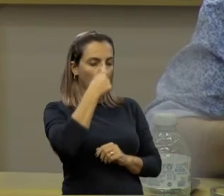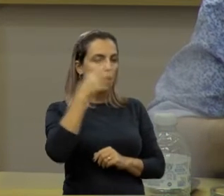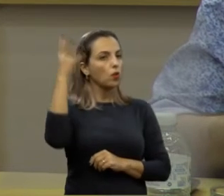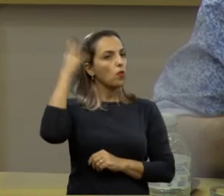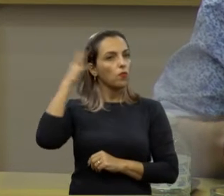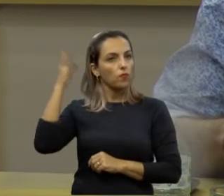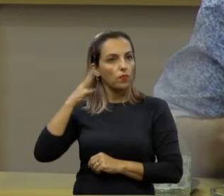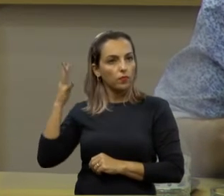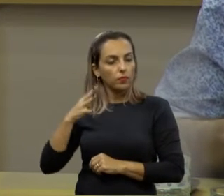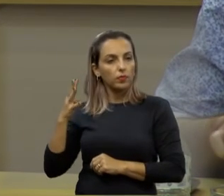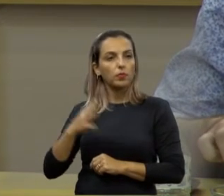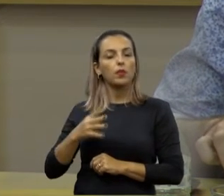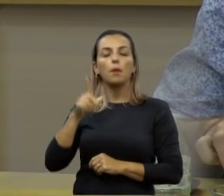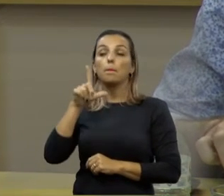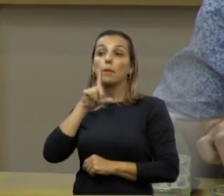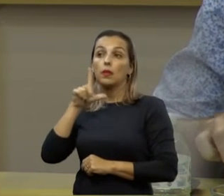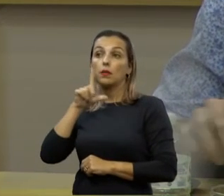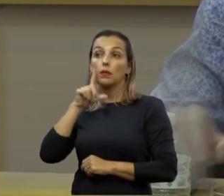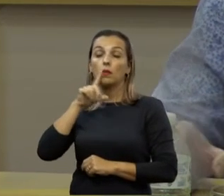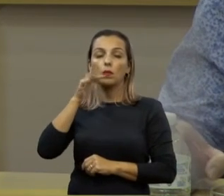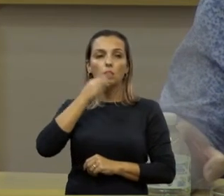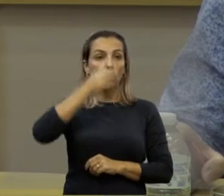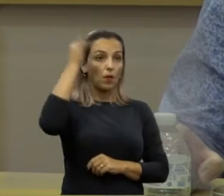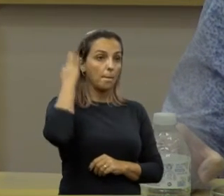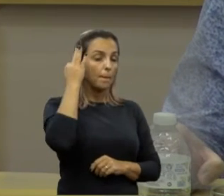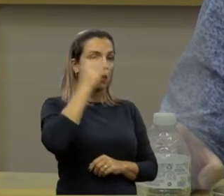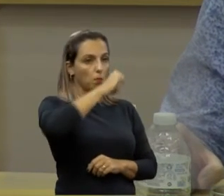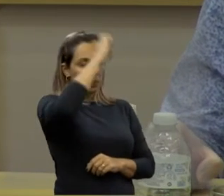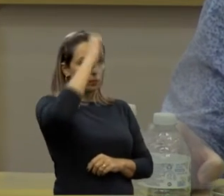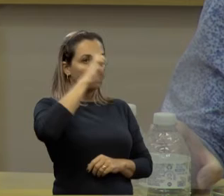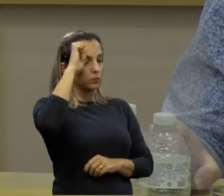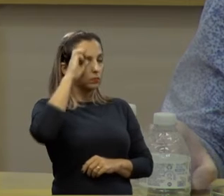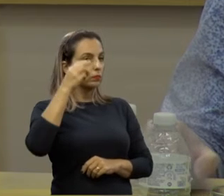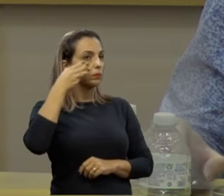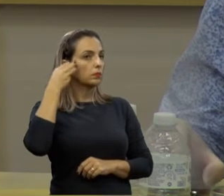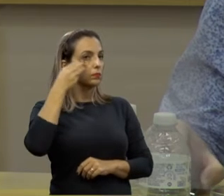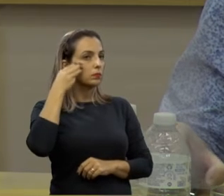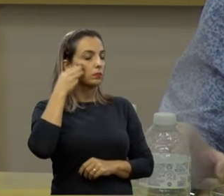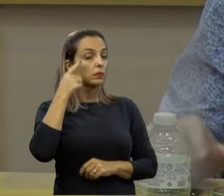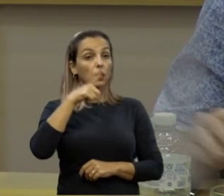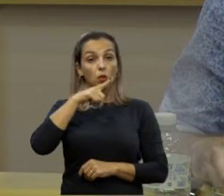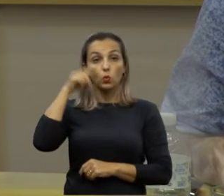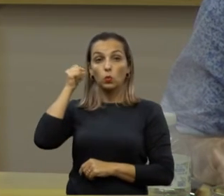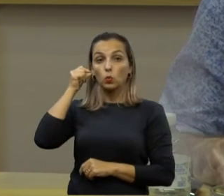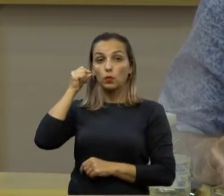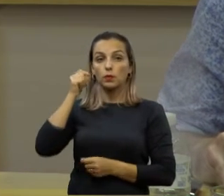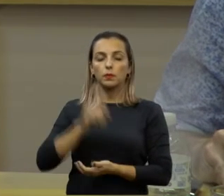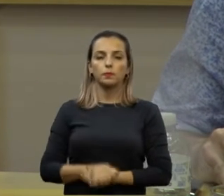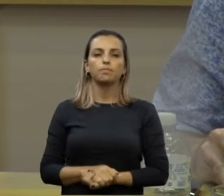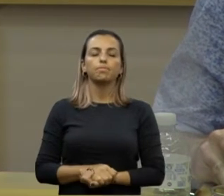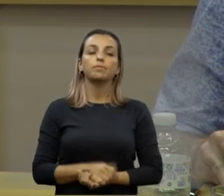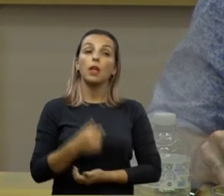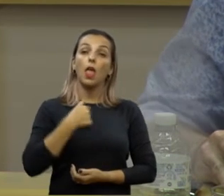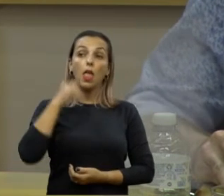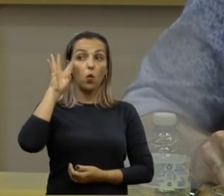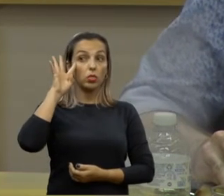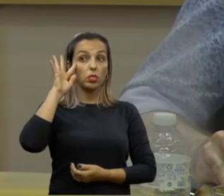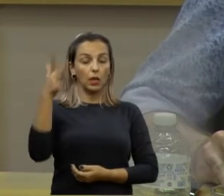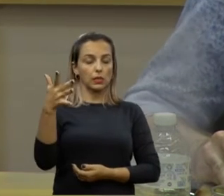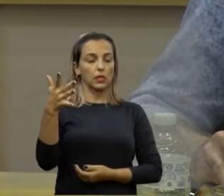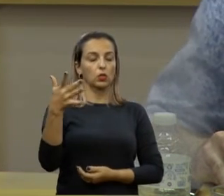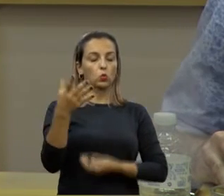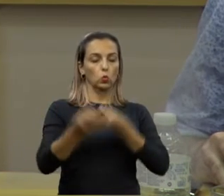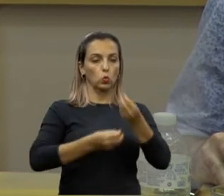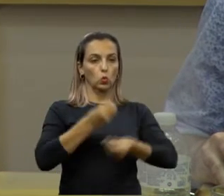Filipa depois do vereador Lucas Greco para ver Virgílio Edson réu Guilherme branco e Luna Meyer dama decisão